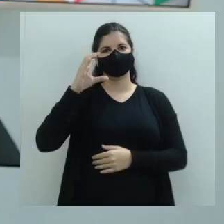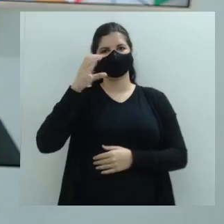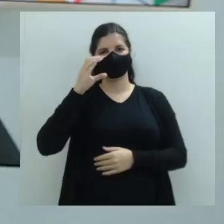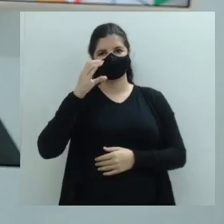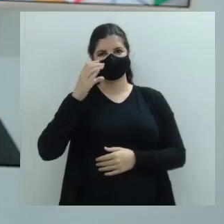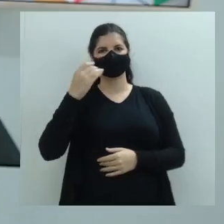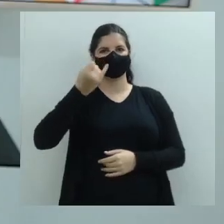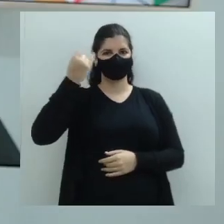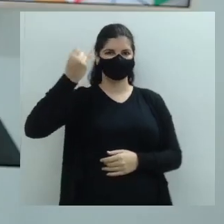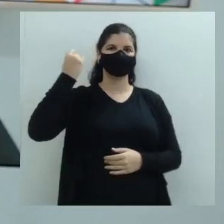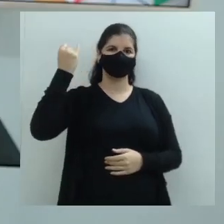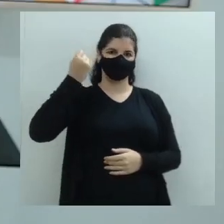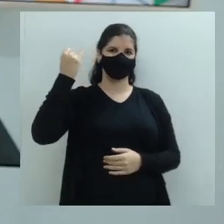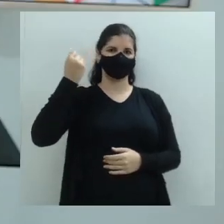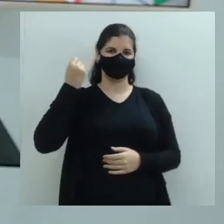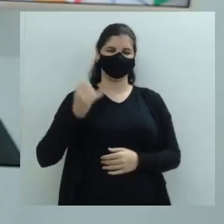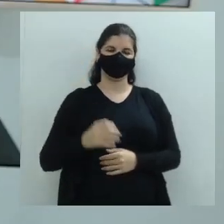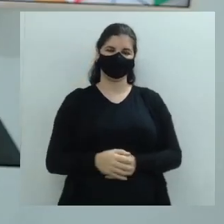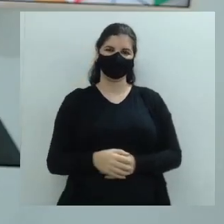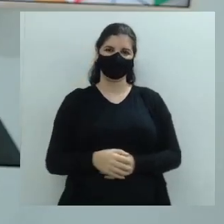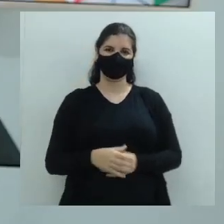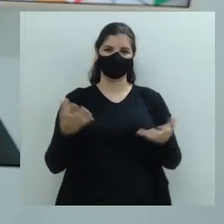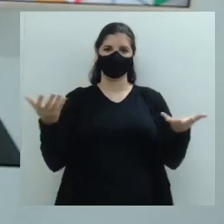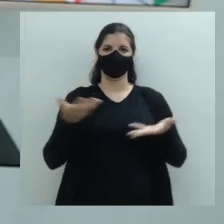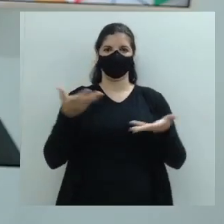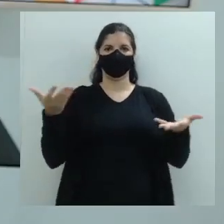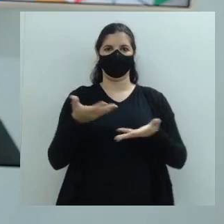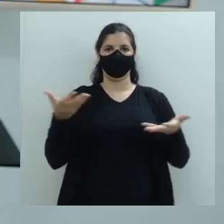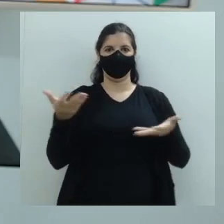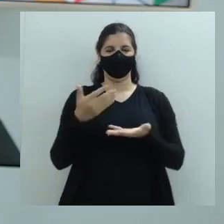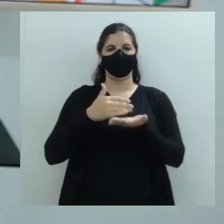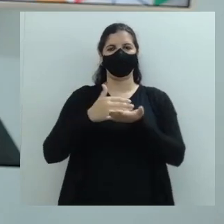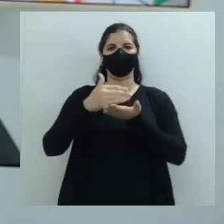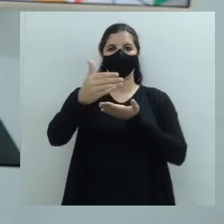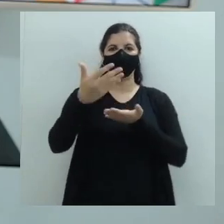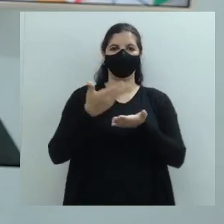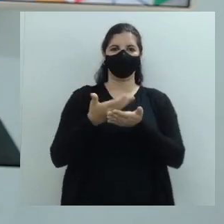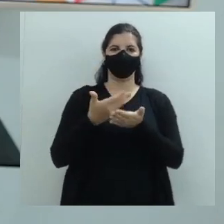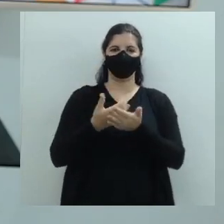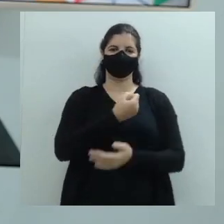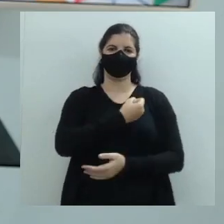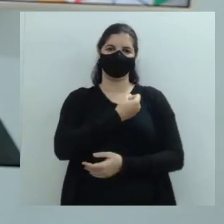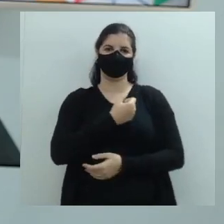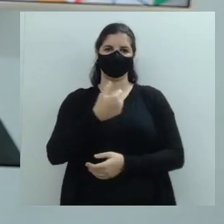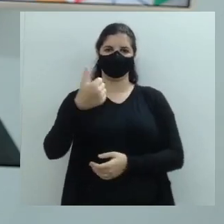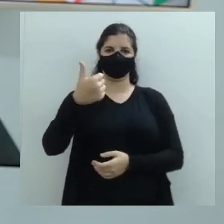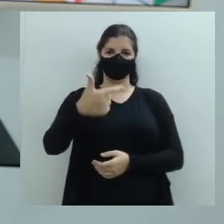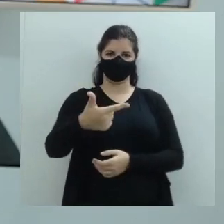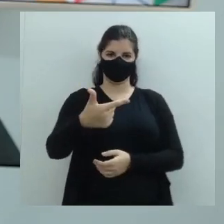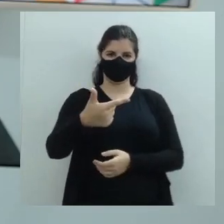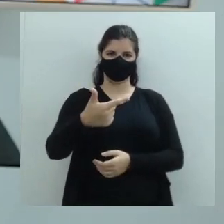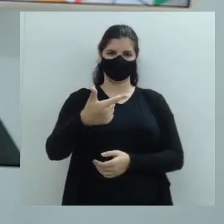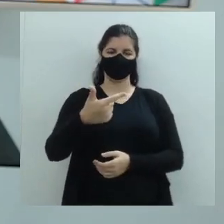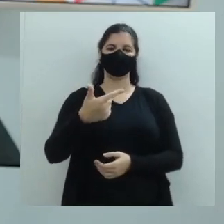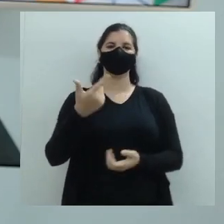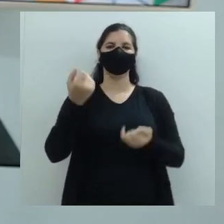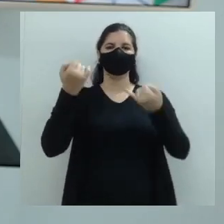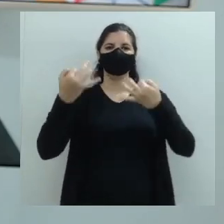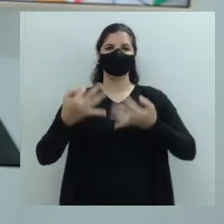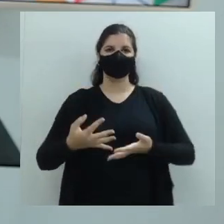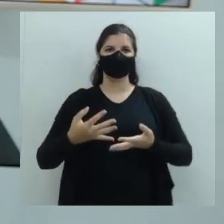isso é muito importante para a gente. Hoje eu vou começar a aula de número 12 e vou falar